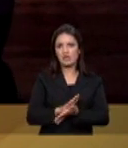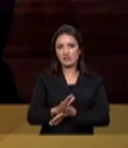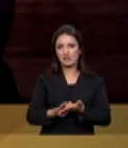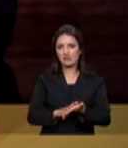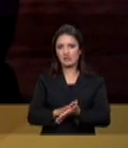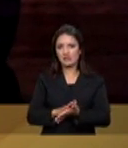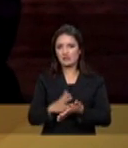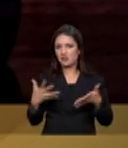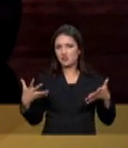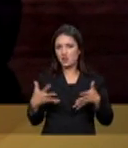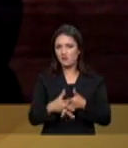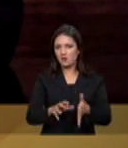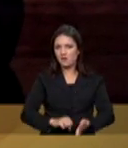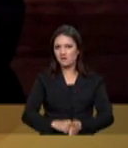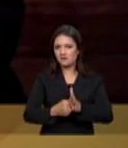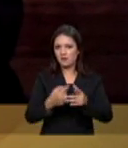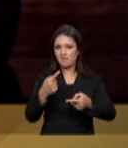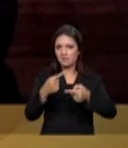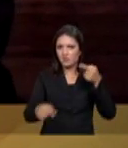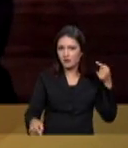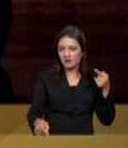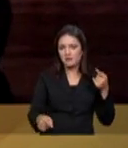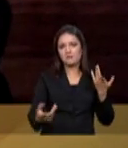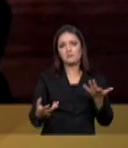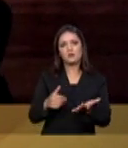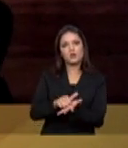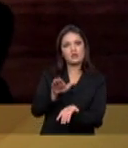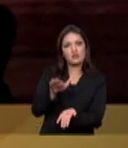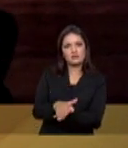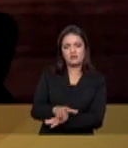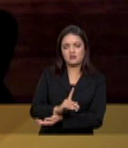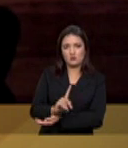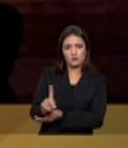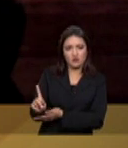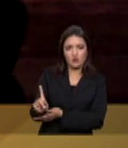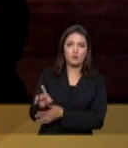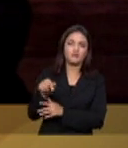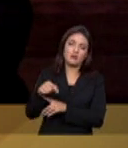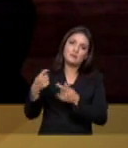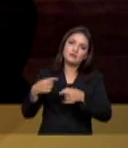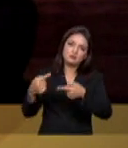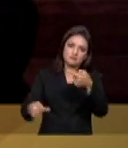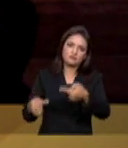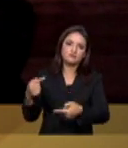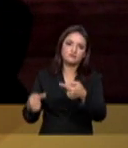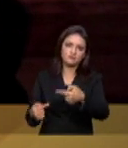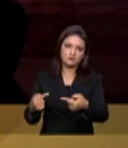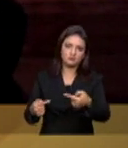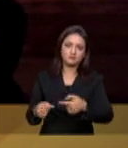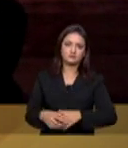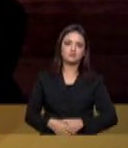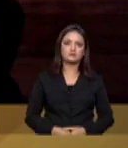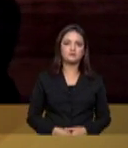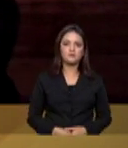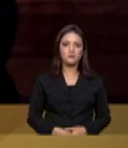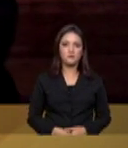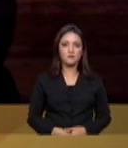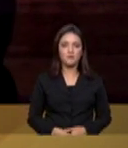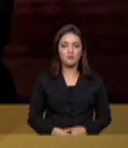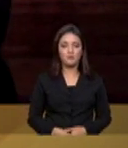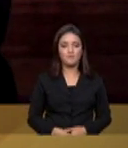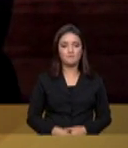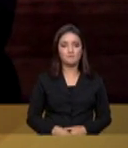da concessão de indenização pelo fato de encontrar-se a área inserido em terra indígena